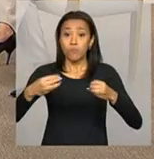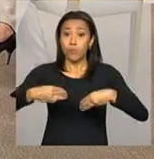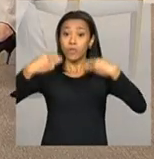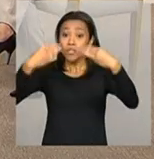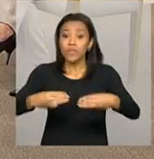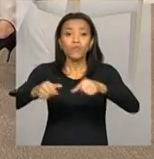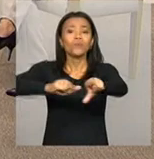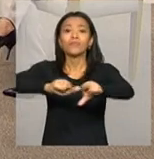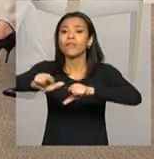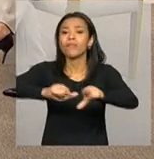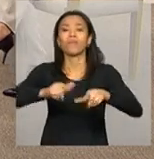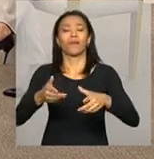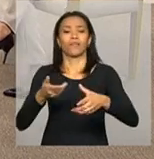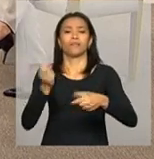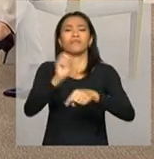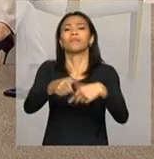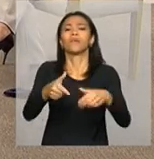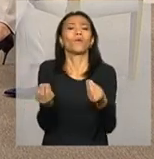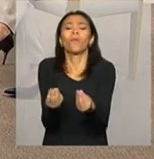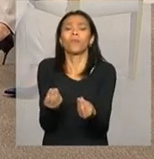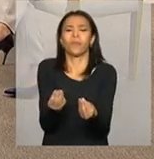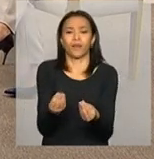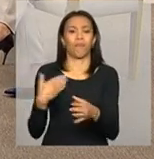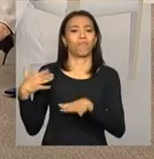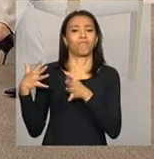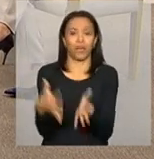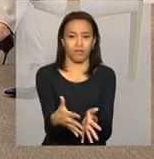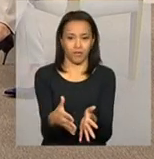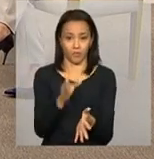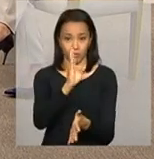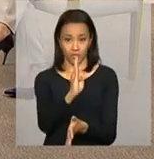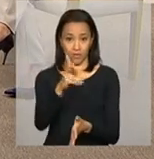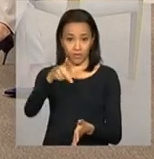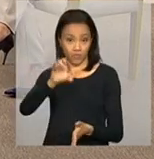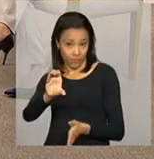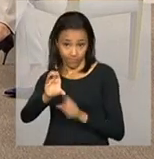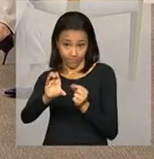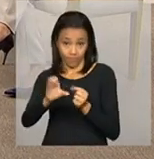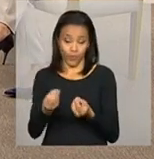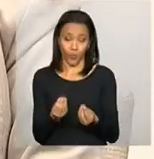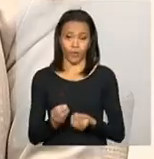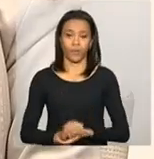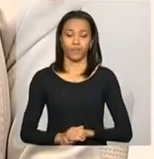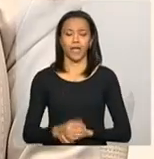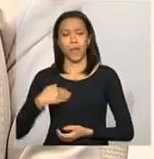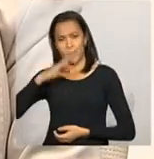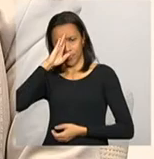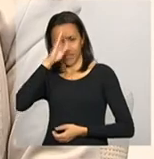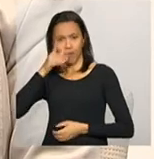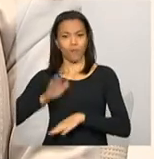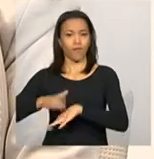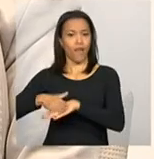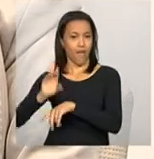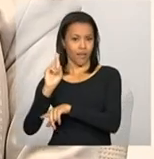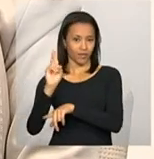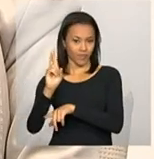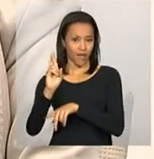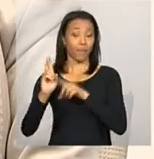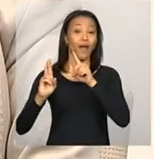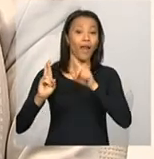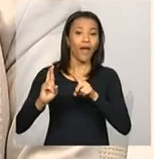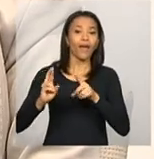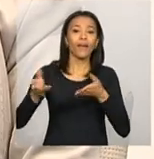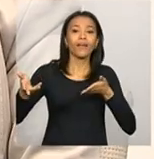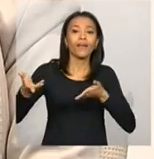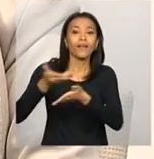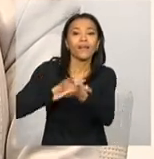a participação no BPC Trabalho? Então, o Ministério, dentro dessa parceria, o principal papel dele é da intermediação de mão de